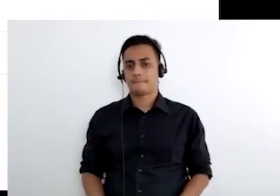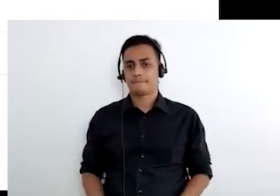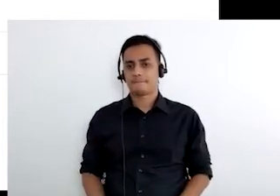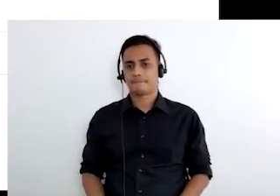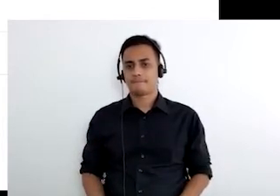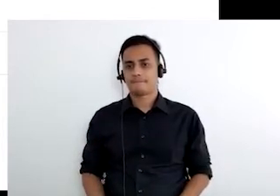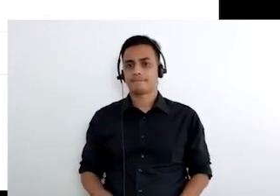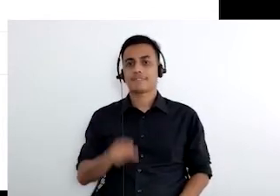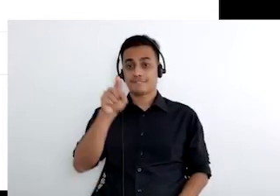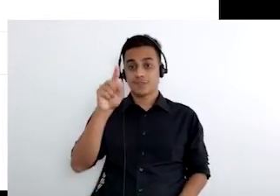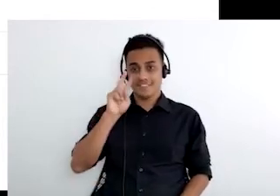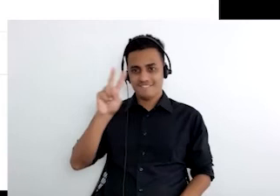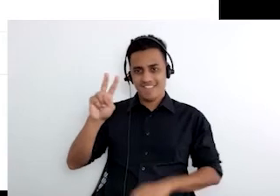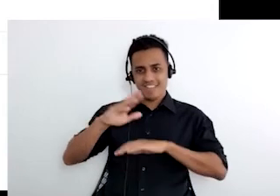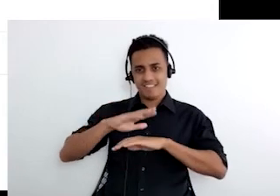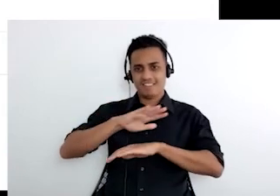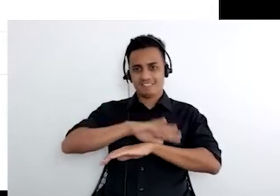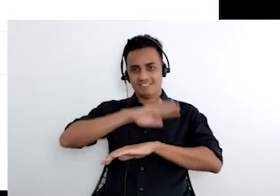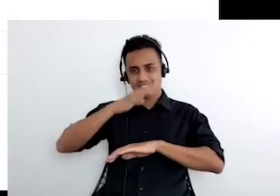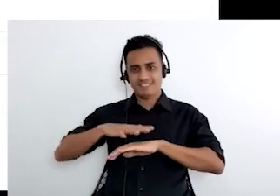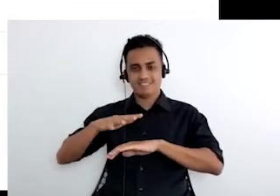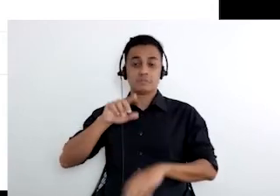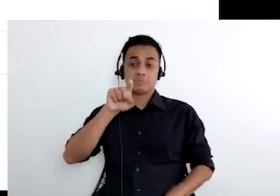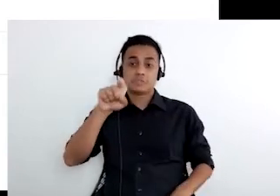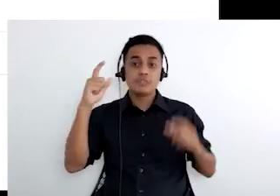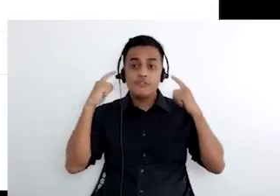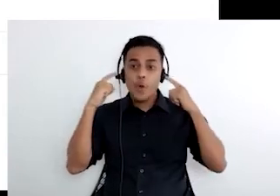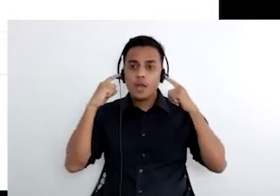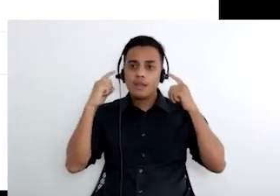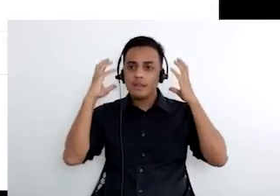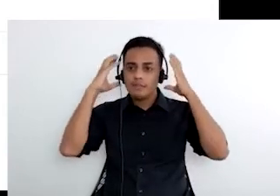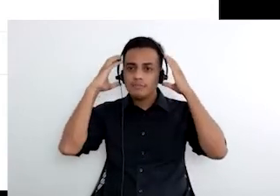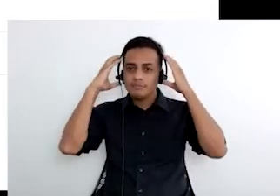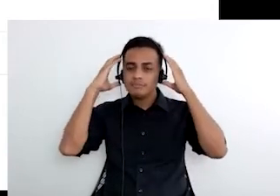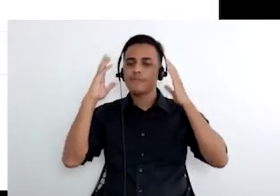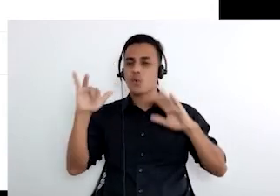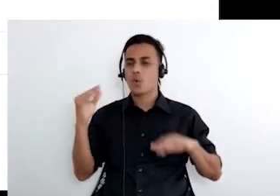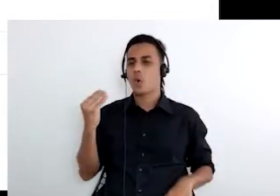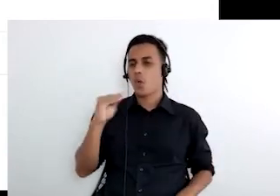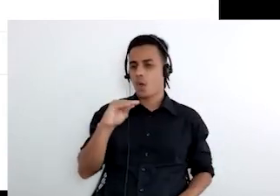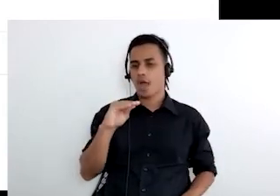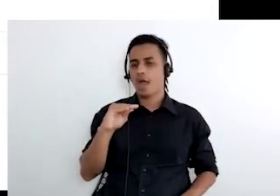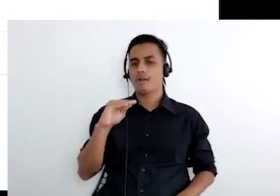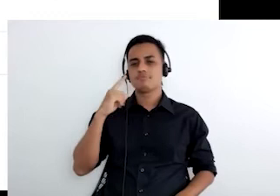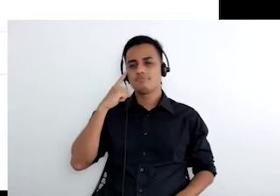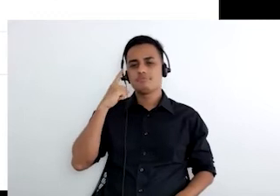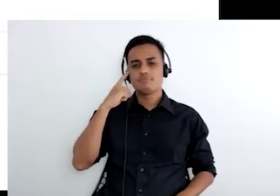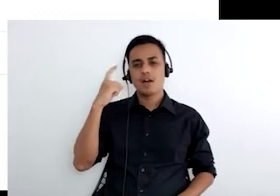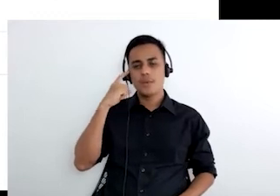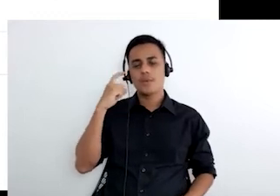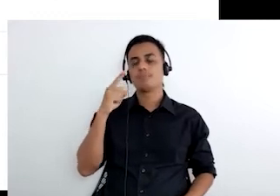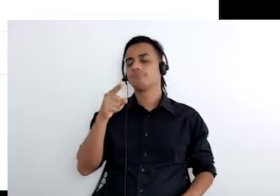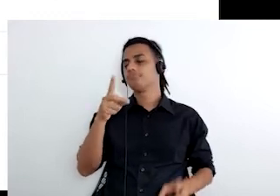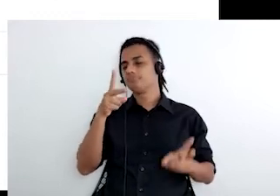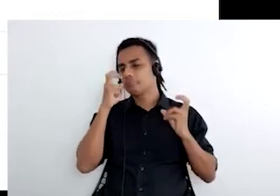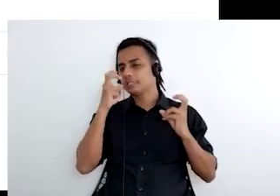Para quem está acompanhando com fones de ouvido, vamos colocar um efeitozinho de dizer, ó, eu quero colocar para